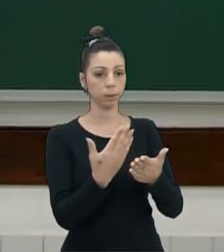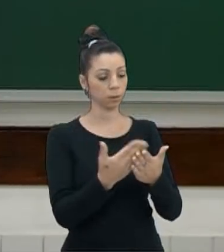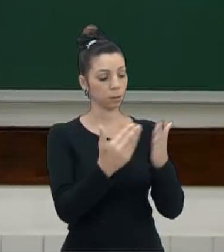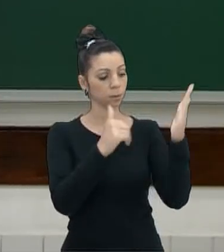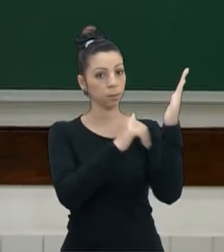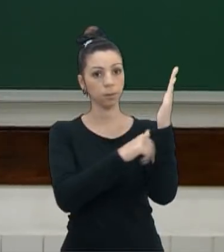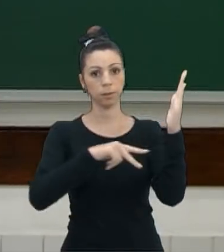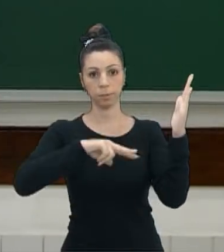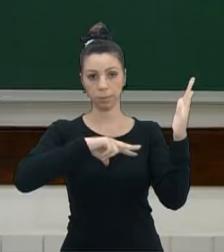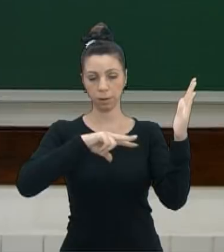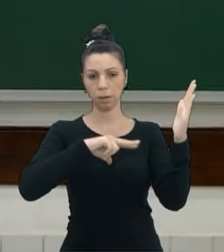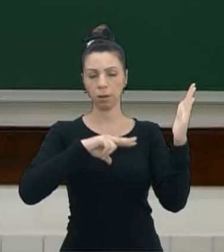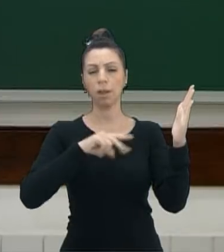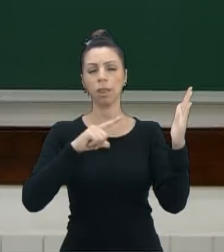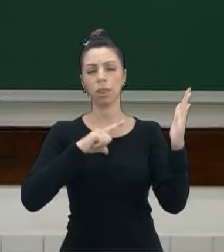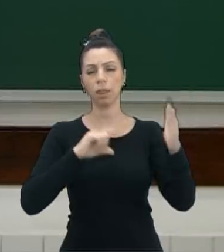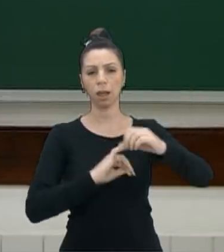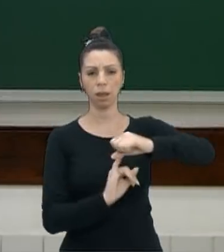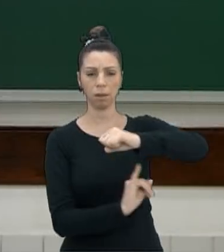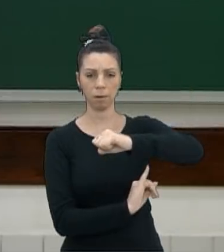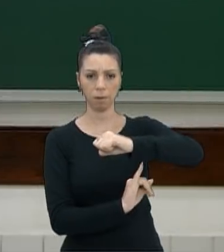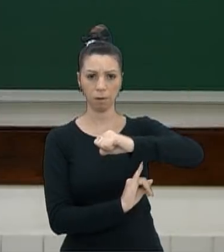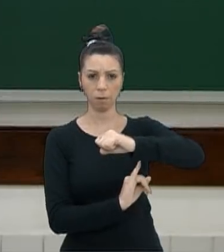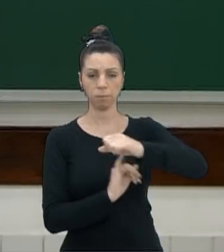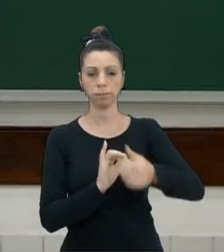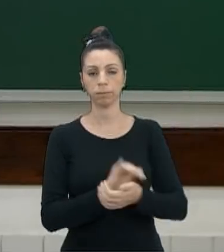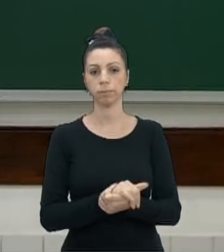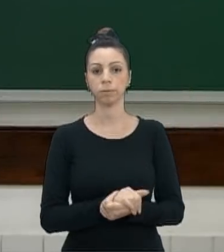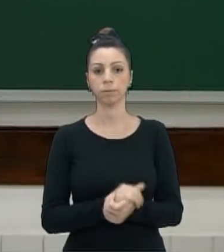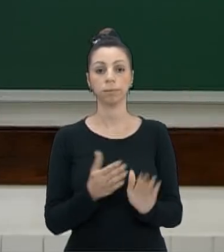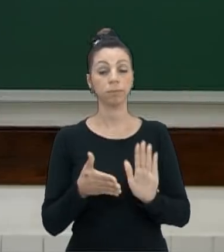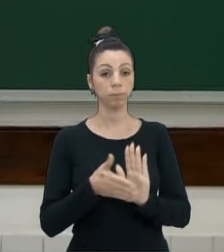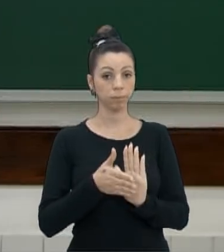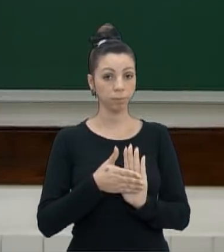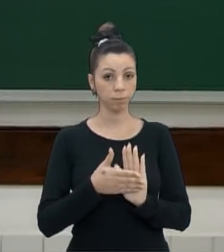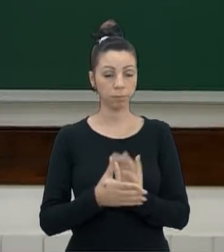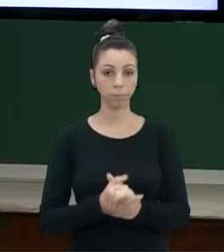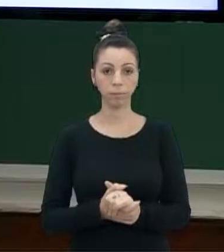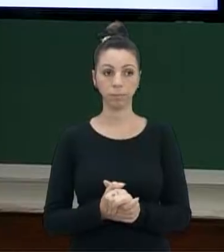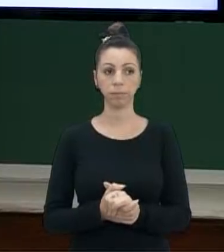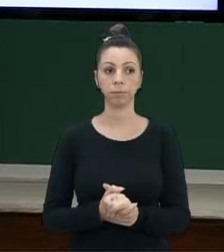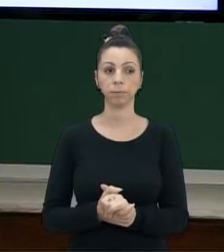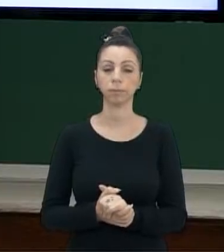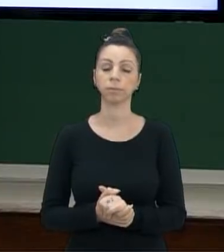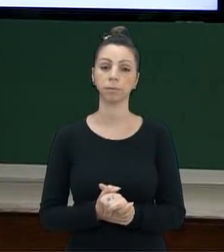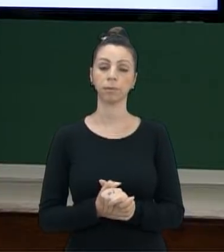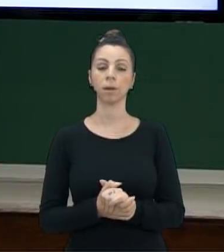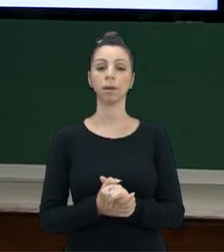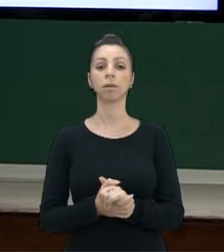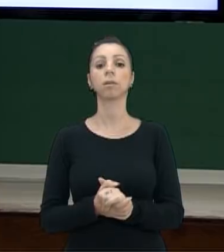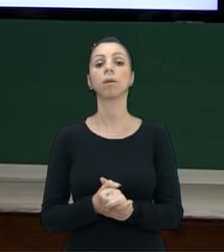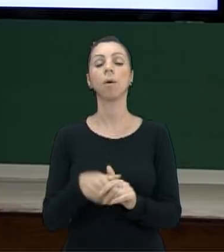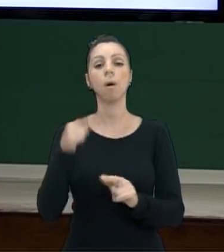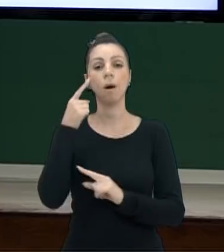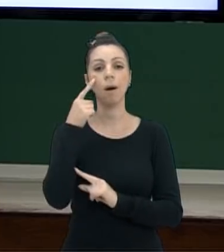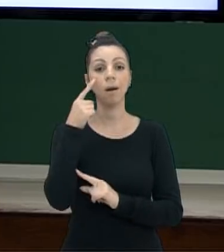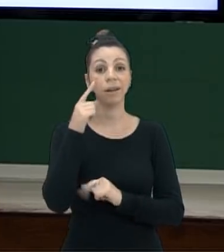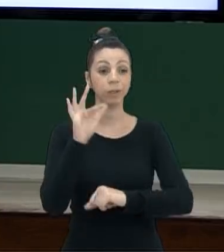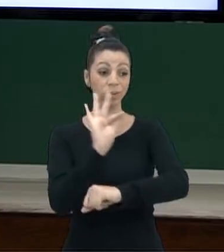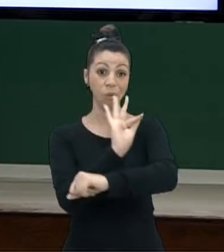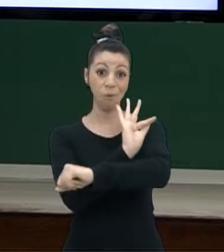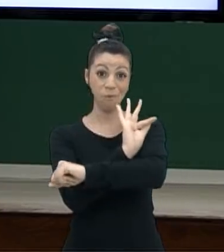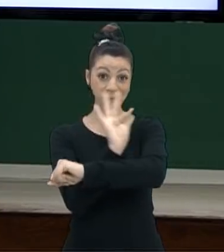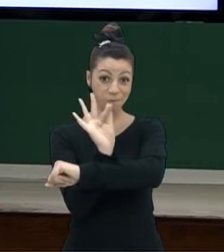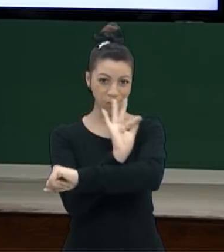mesmo, proposital. Então, como que ficaria na linguagem formal? Dá-me licença. Eu sei que parece